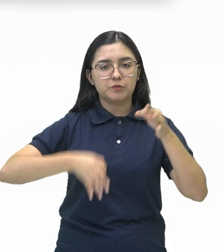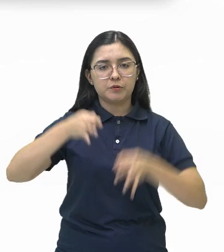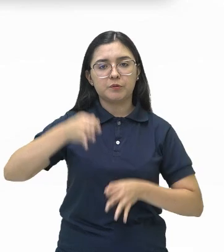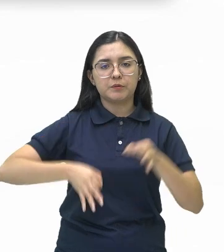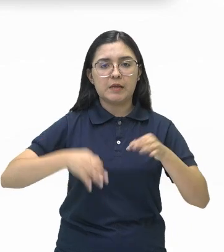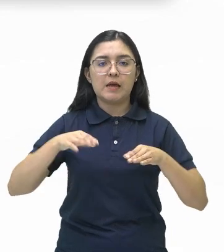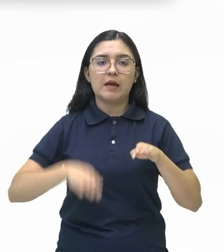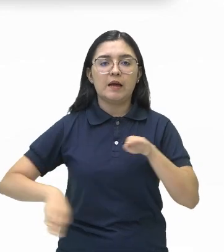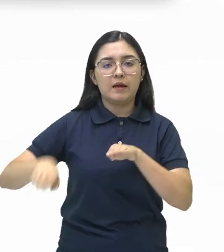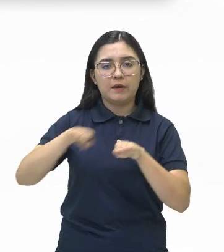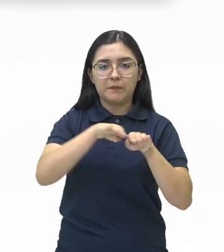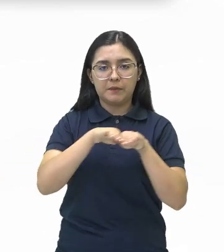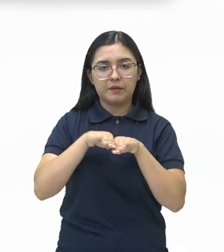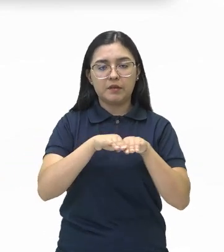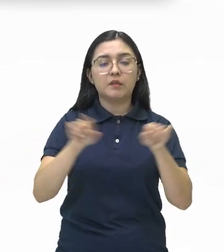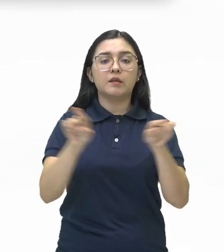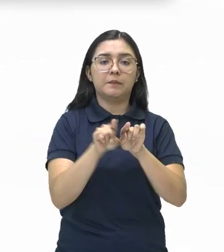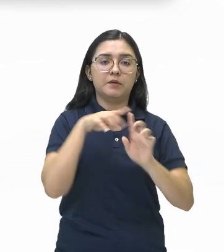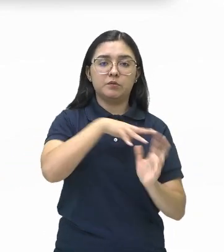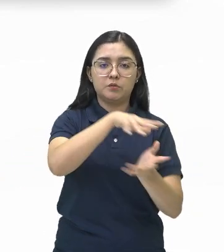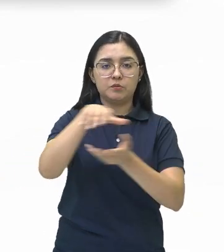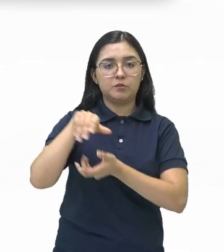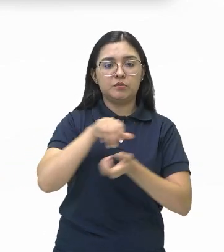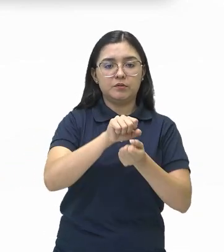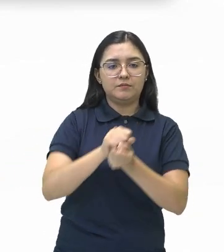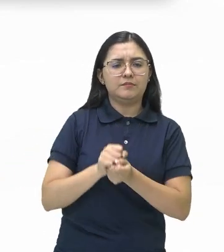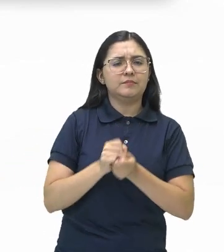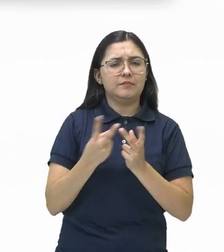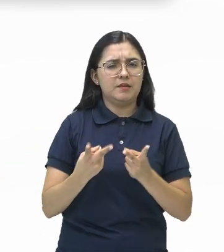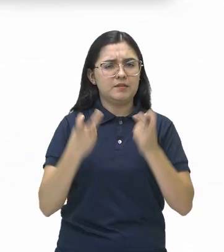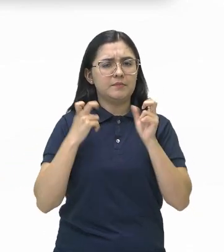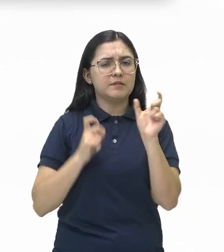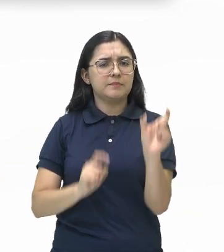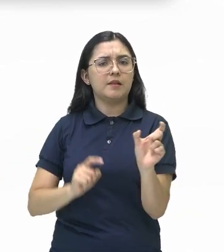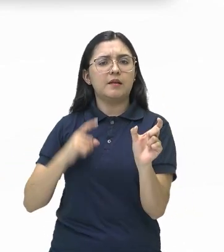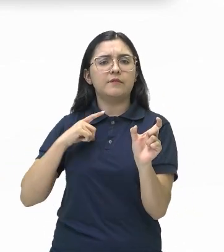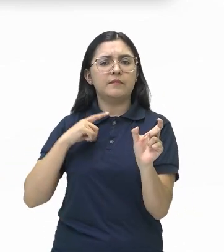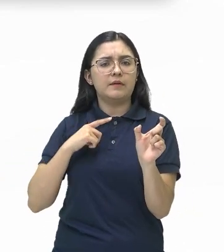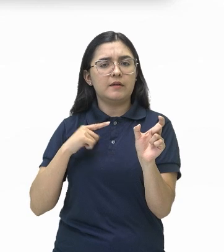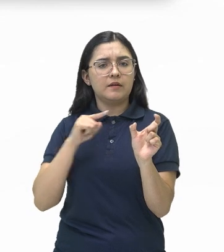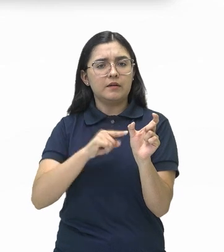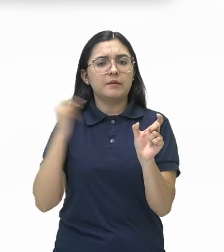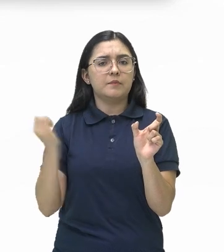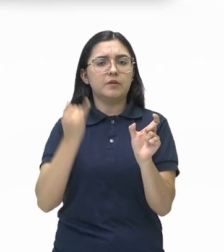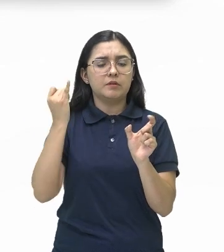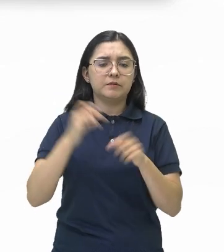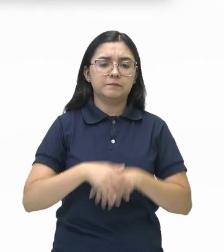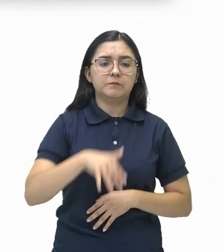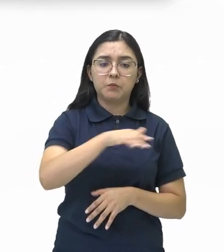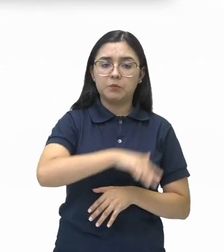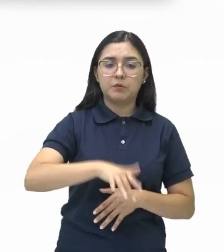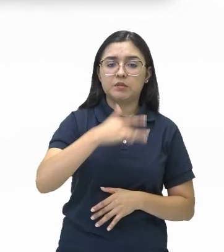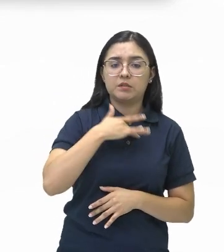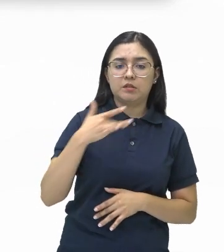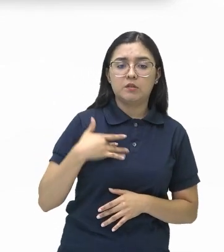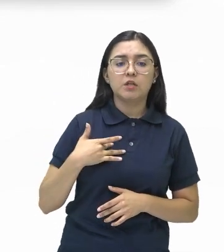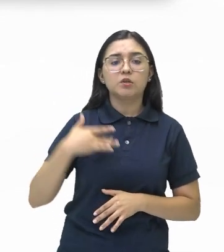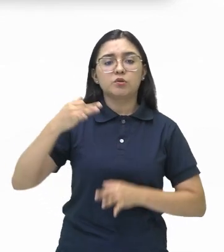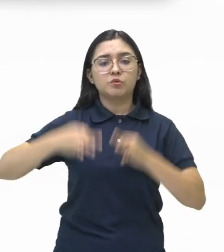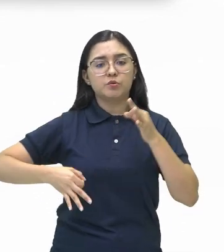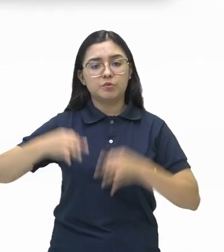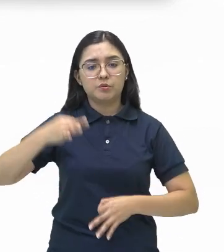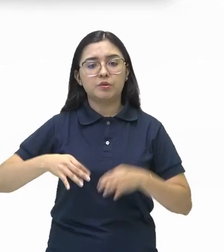a equidade e a sustentabilidade. Olha essas palavrinhas importantes aí, né? Espaço saudável,